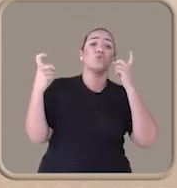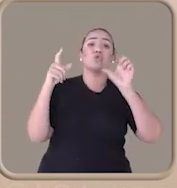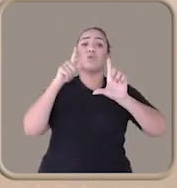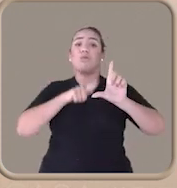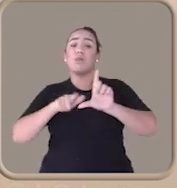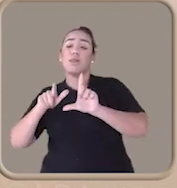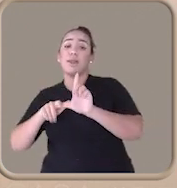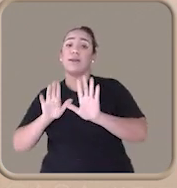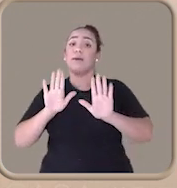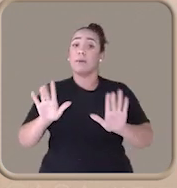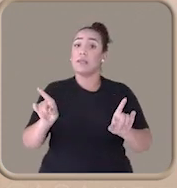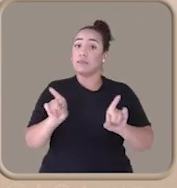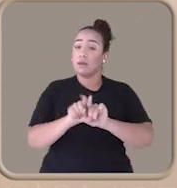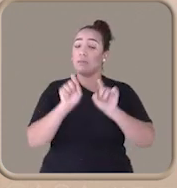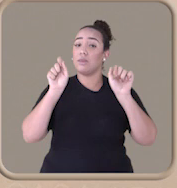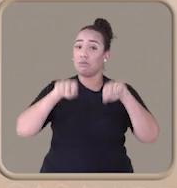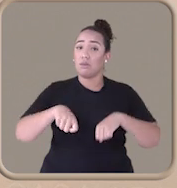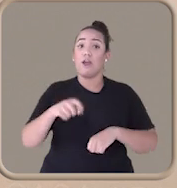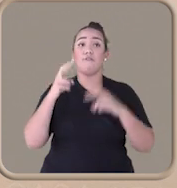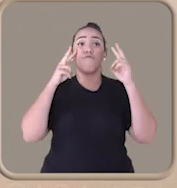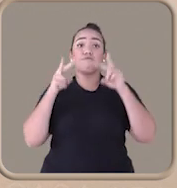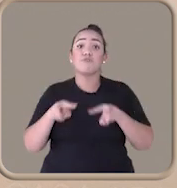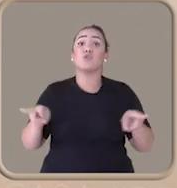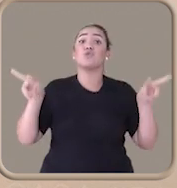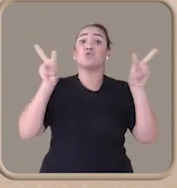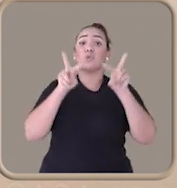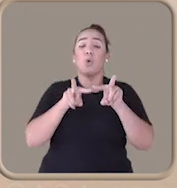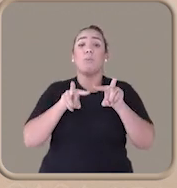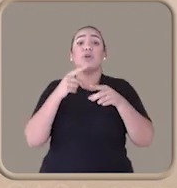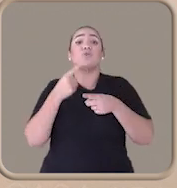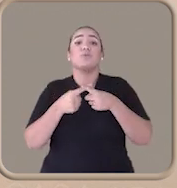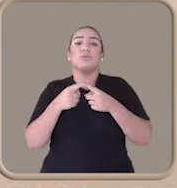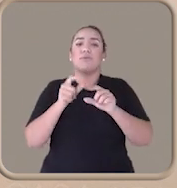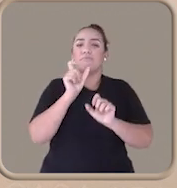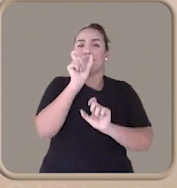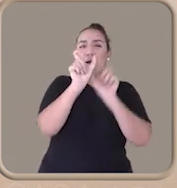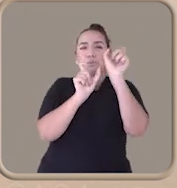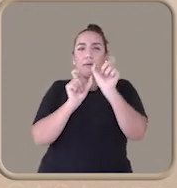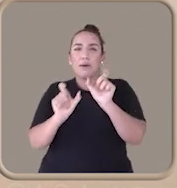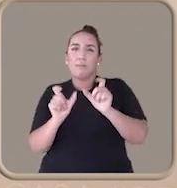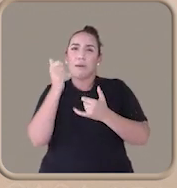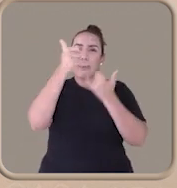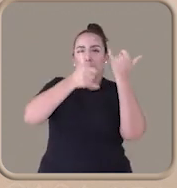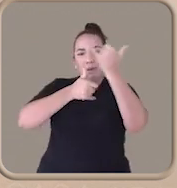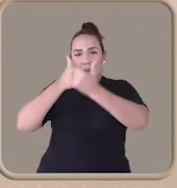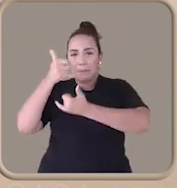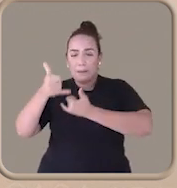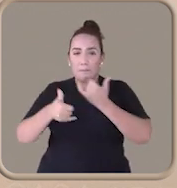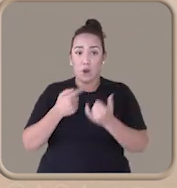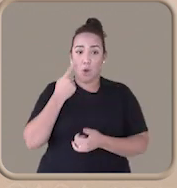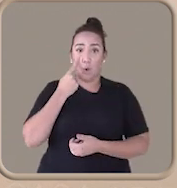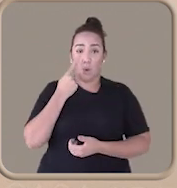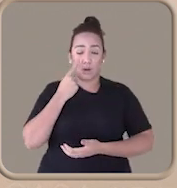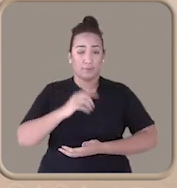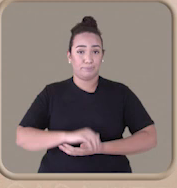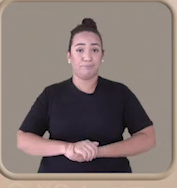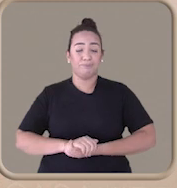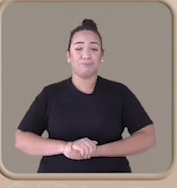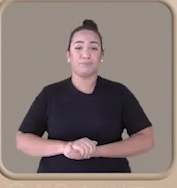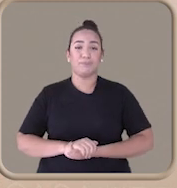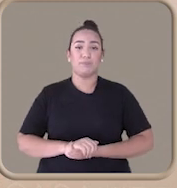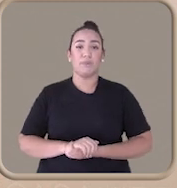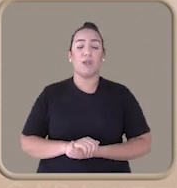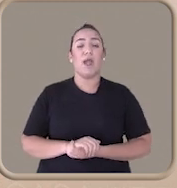visão. Eles fazem isso organizando as palavras de uma maneira diferente na página. Vamos ver? Normalmente,